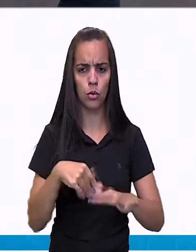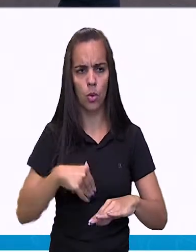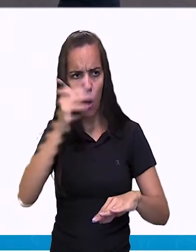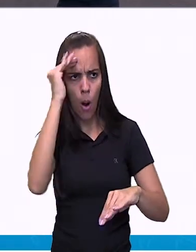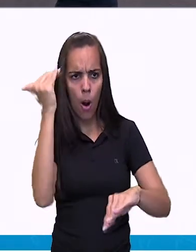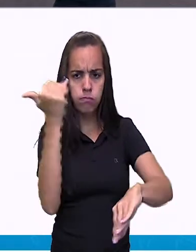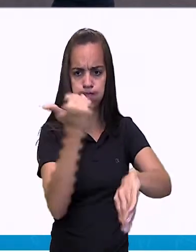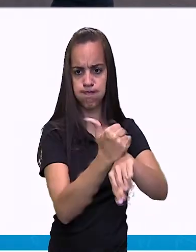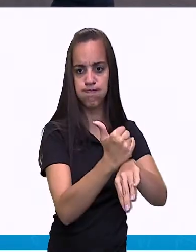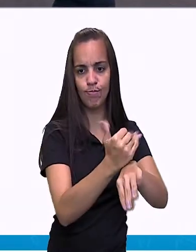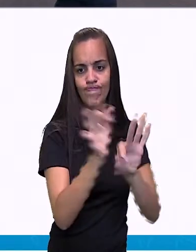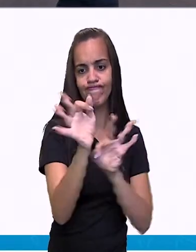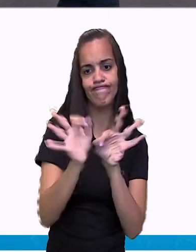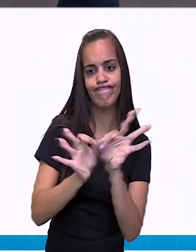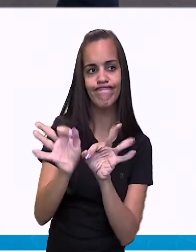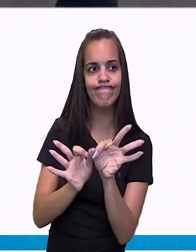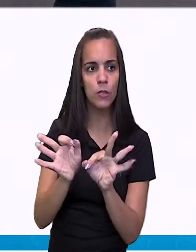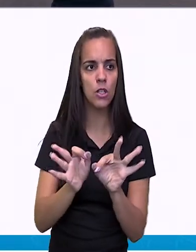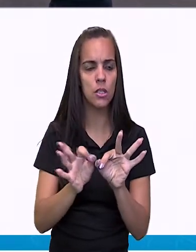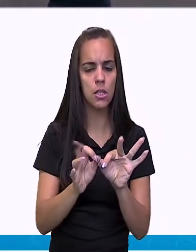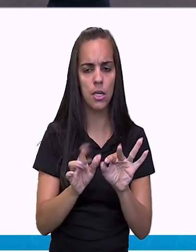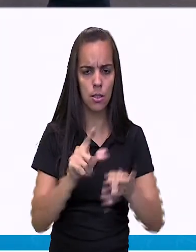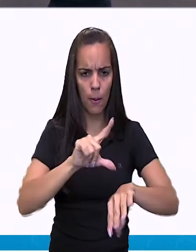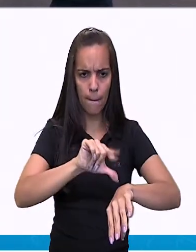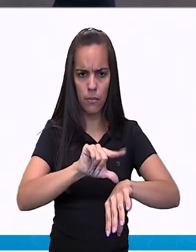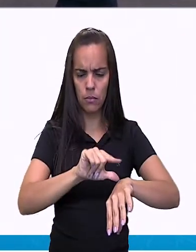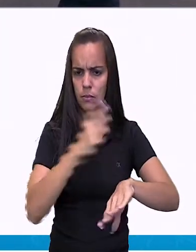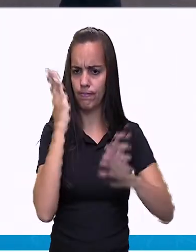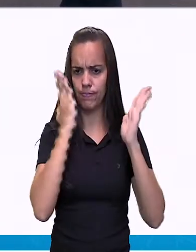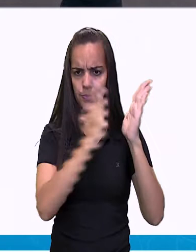essa organização, toda vinculada a um tempo.